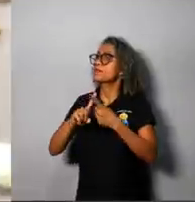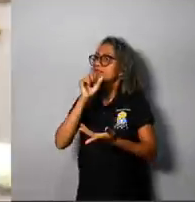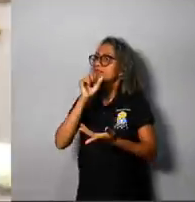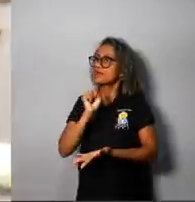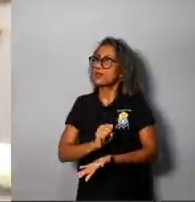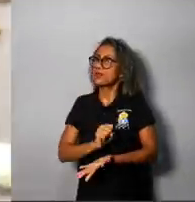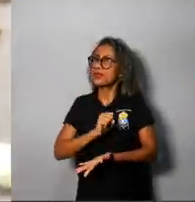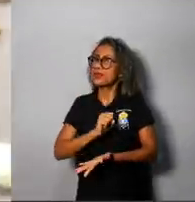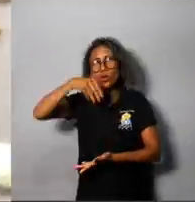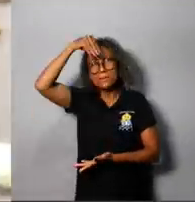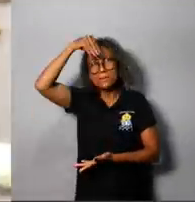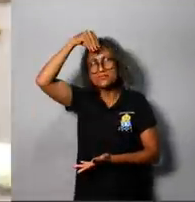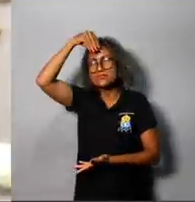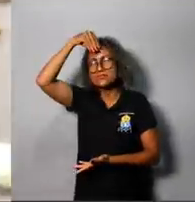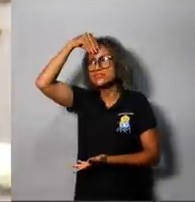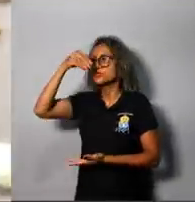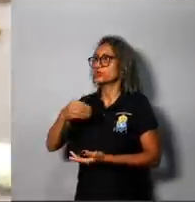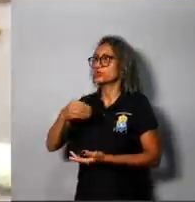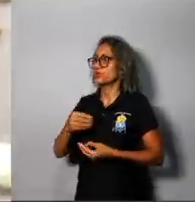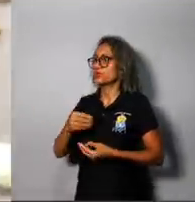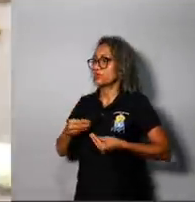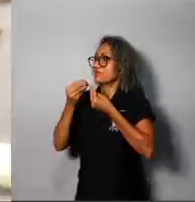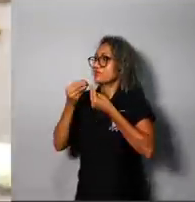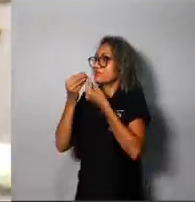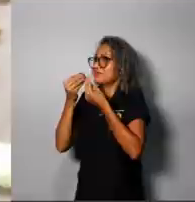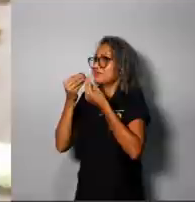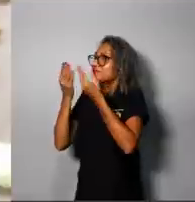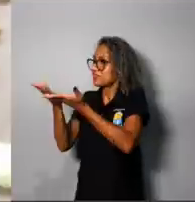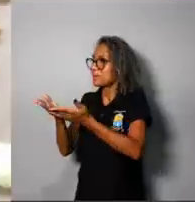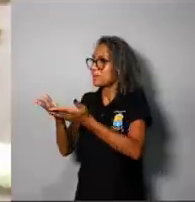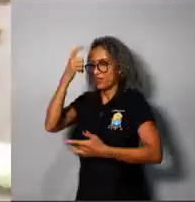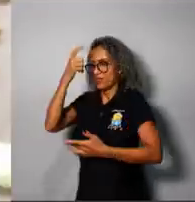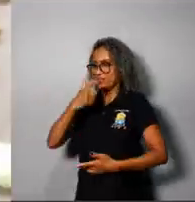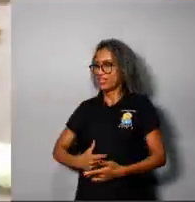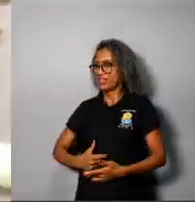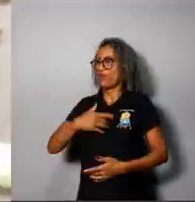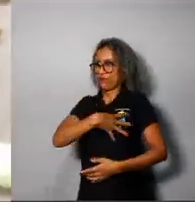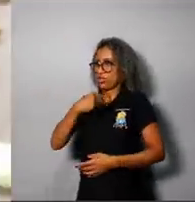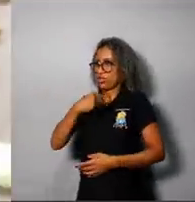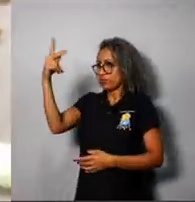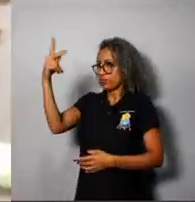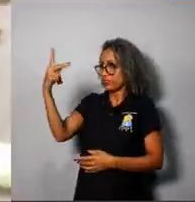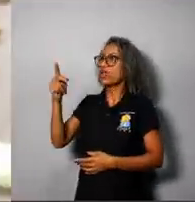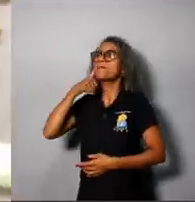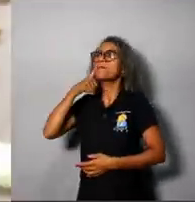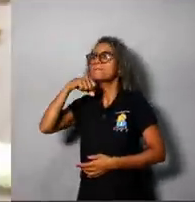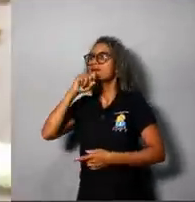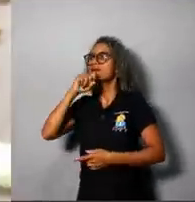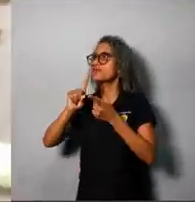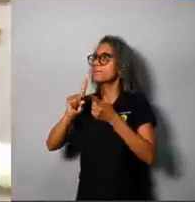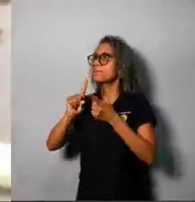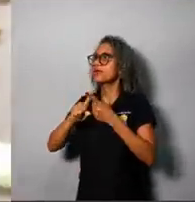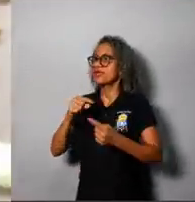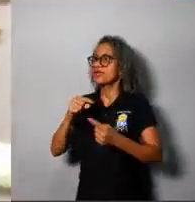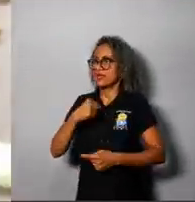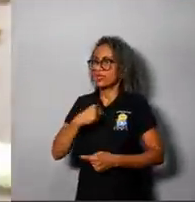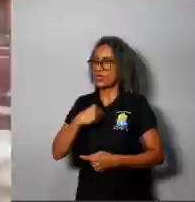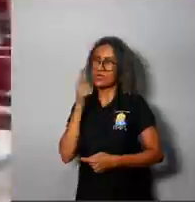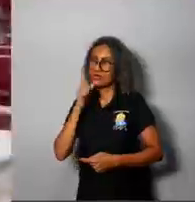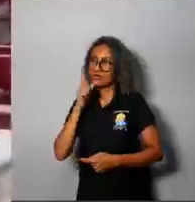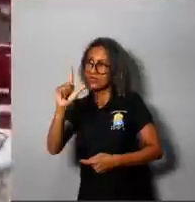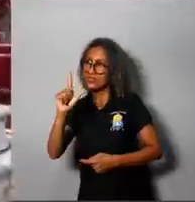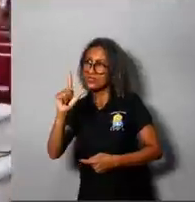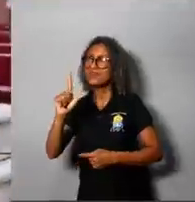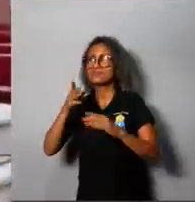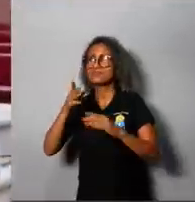de Deus e filho teu, ó Mãe, e fez-me também herdeiro de seu reino. Por isso